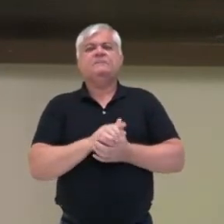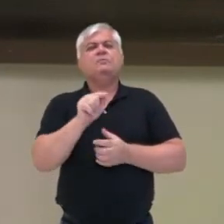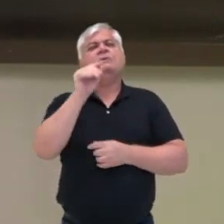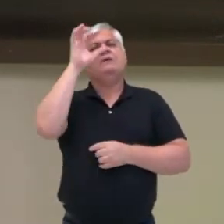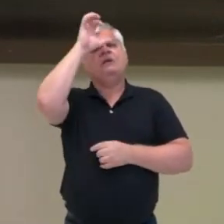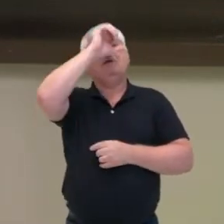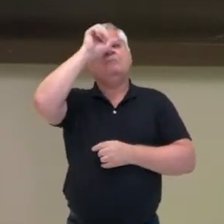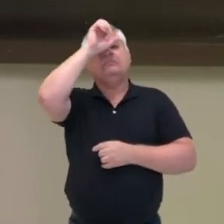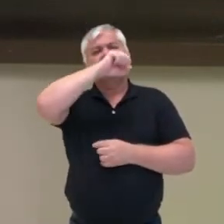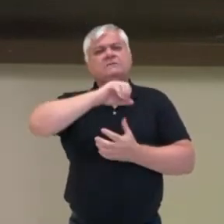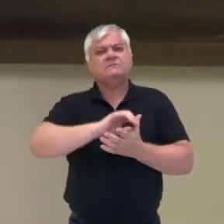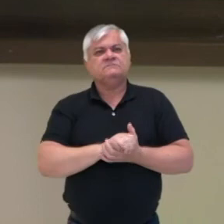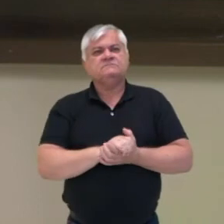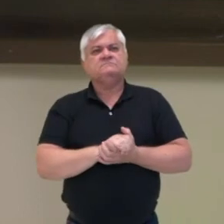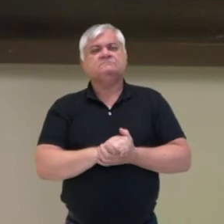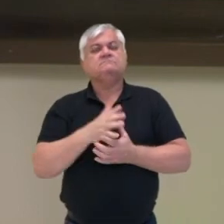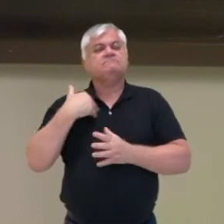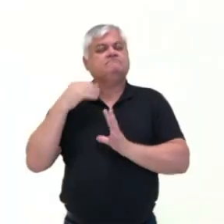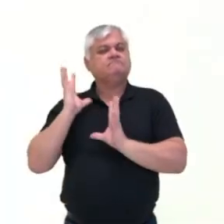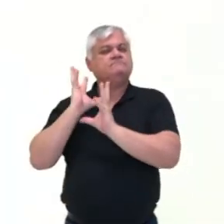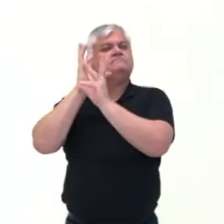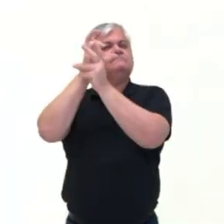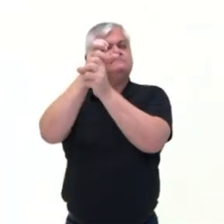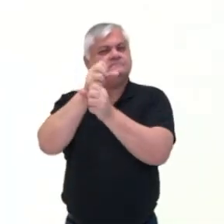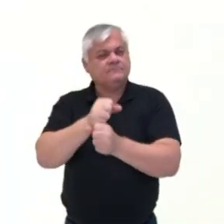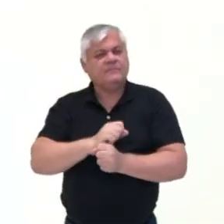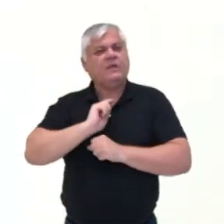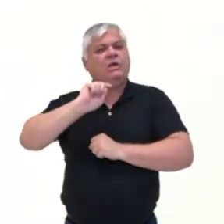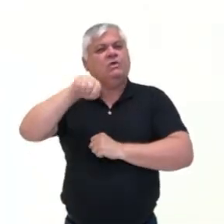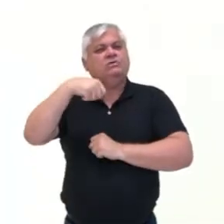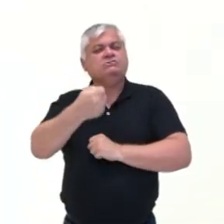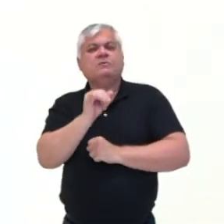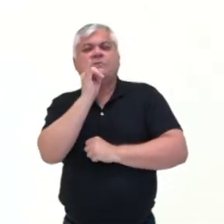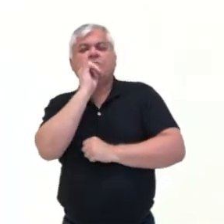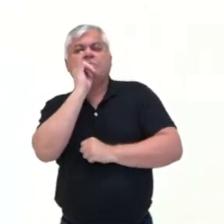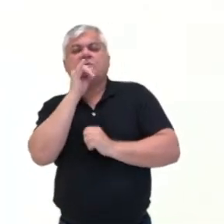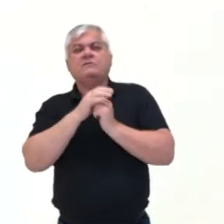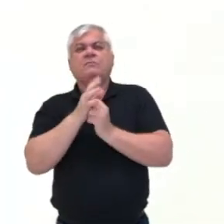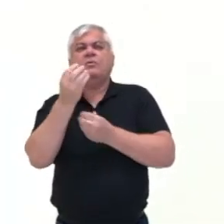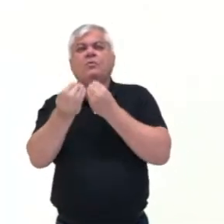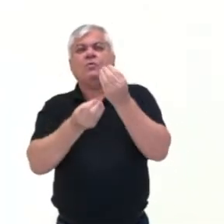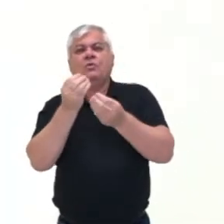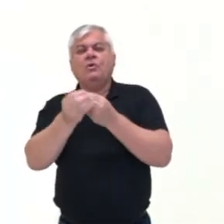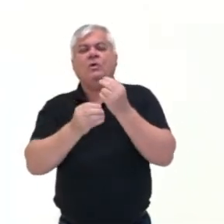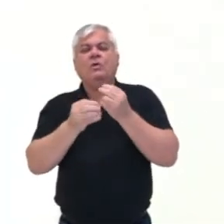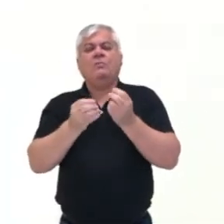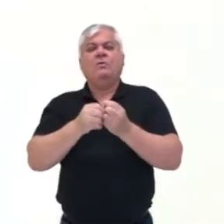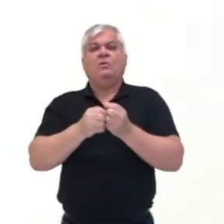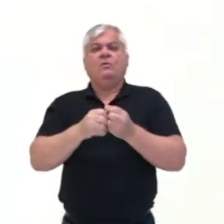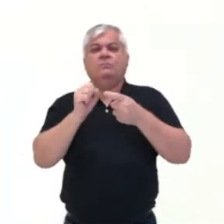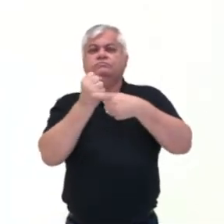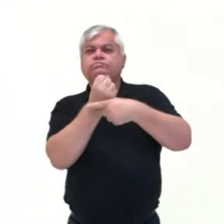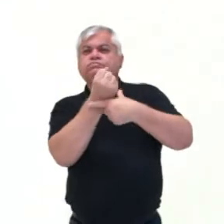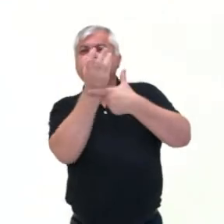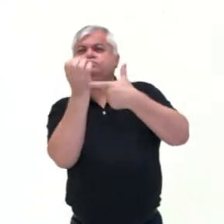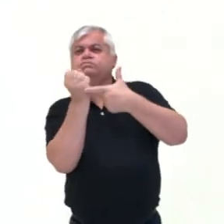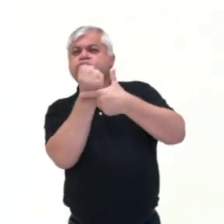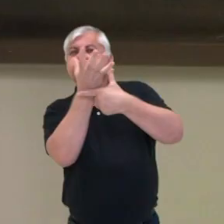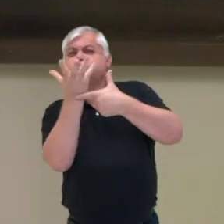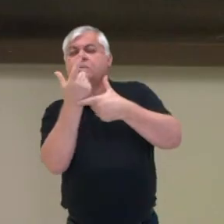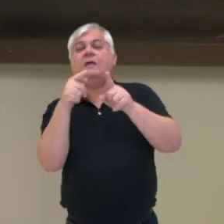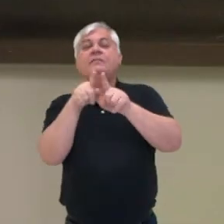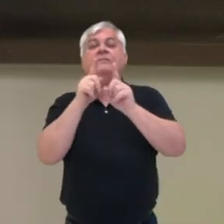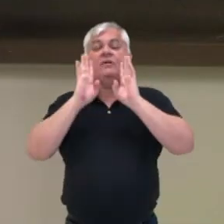vimos, pessoal? Então, nós retomamos, né? Falamos sobre as propriedades da potência, focando